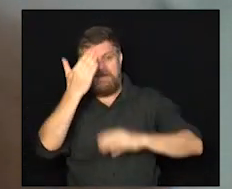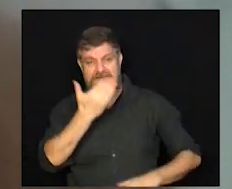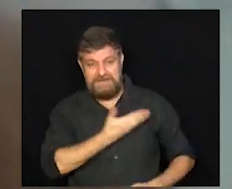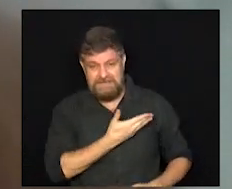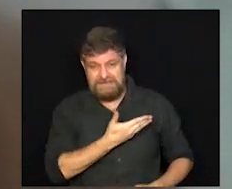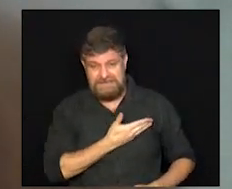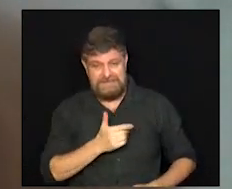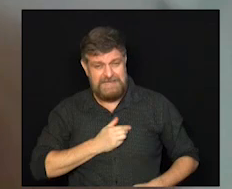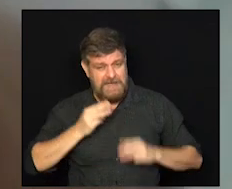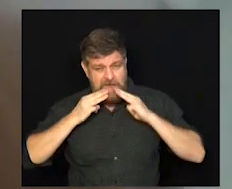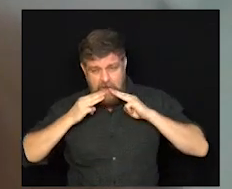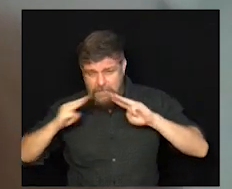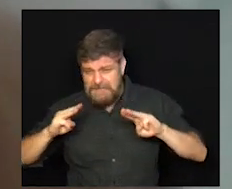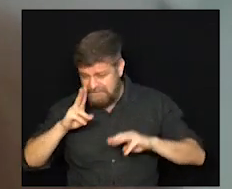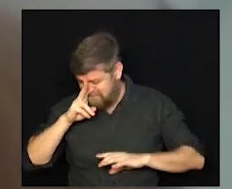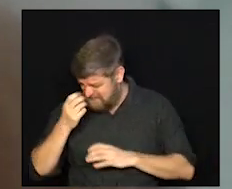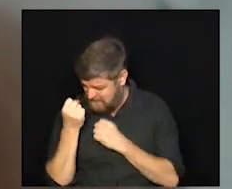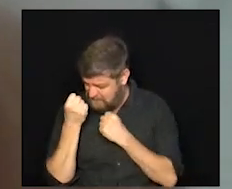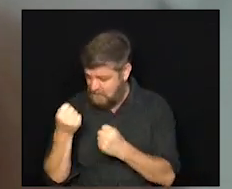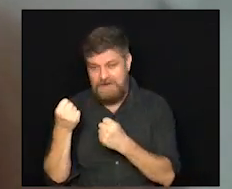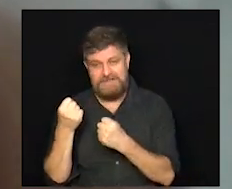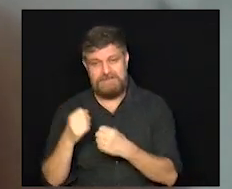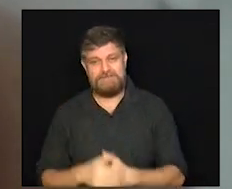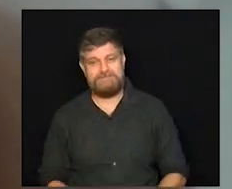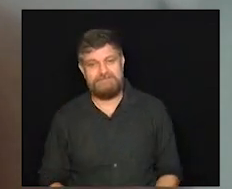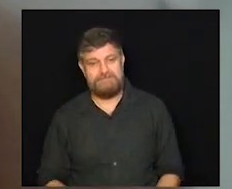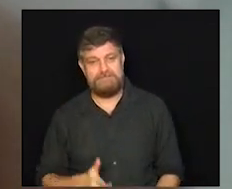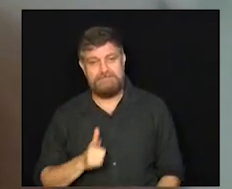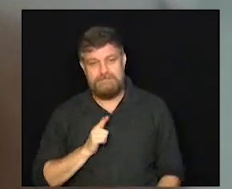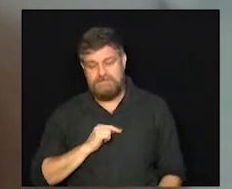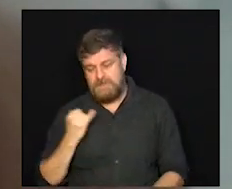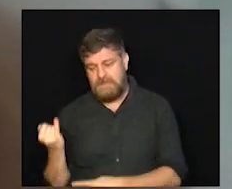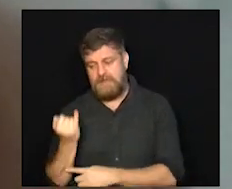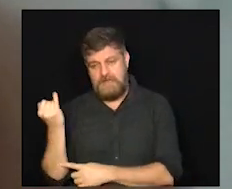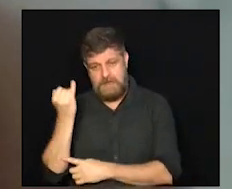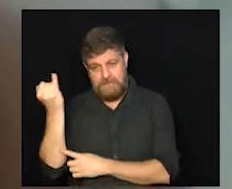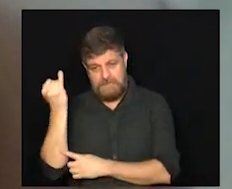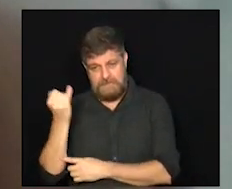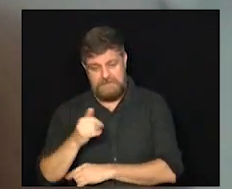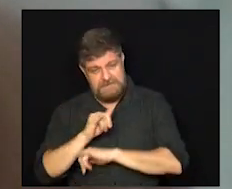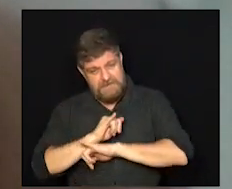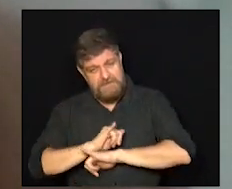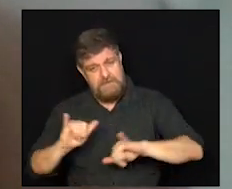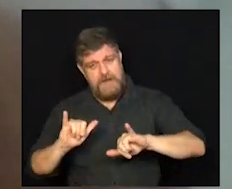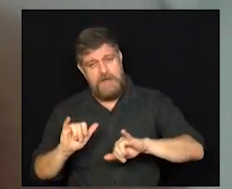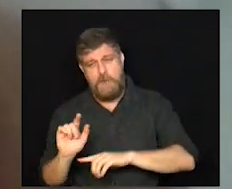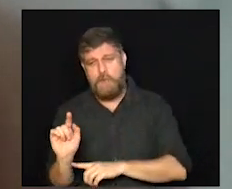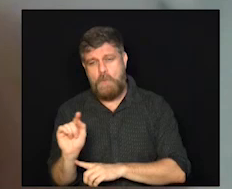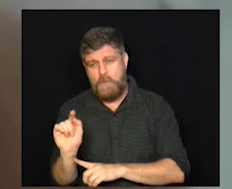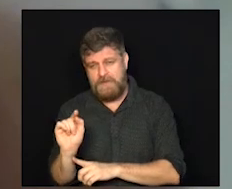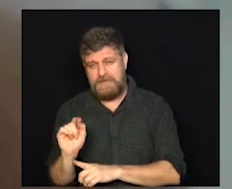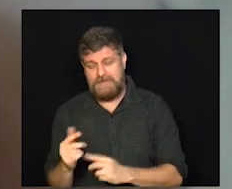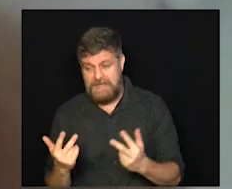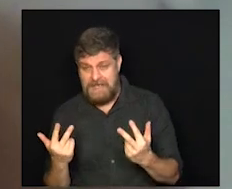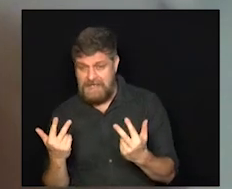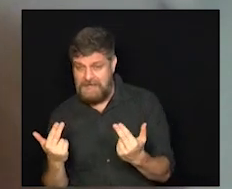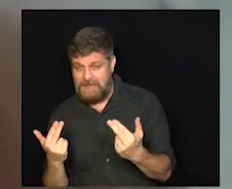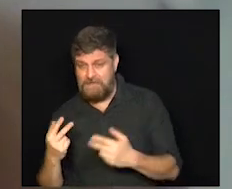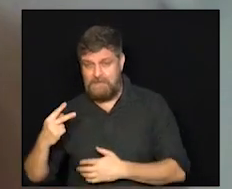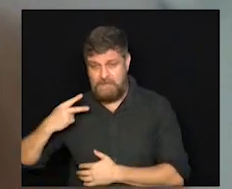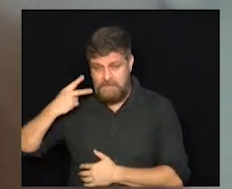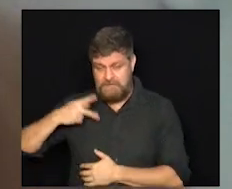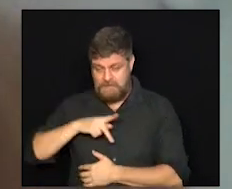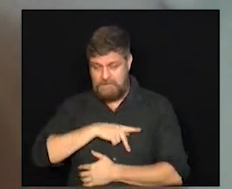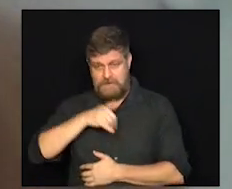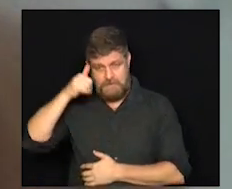sempre inserido nisso. Eu acredito que é muito importante destacarmos que, como falou também o vereador Paulo